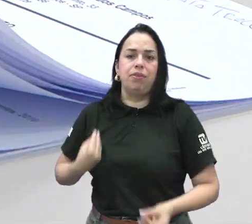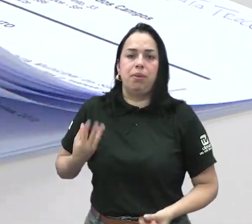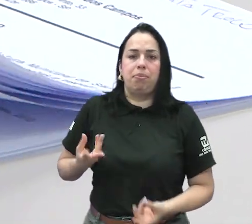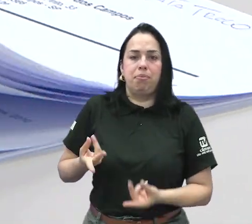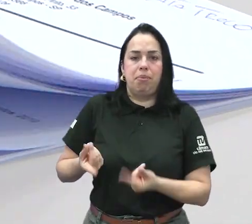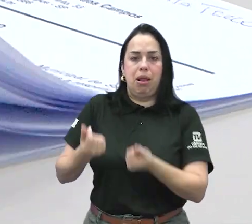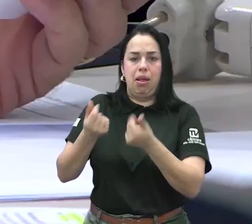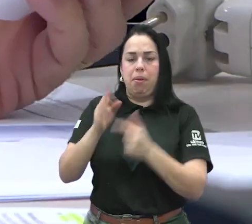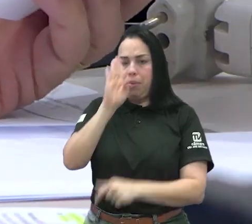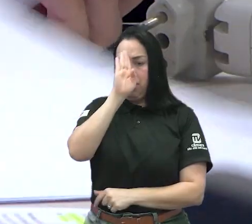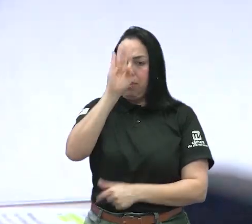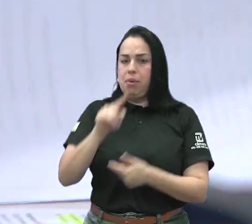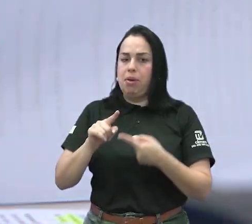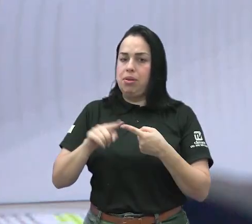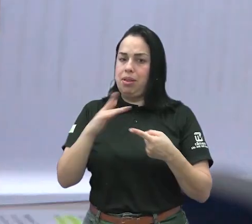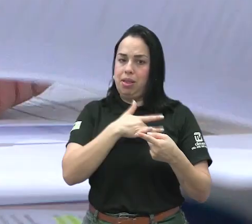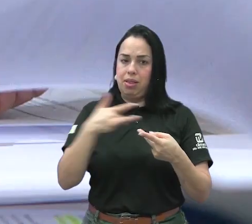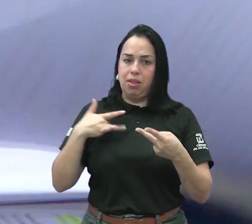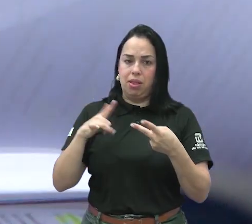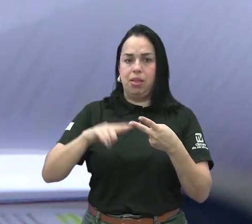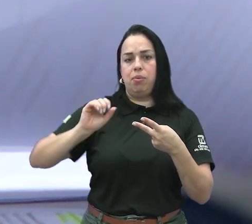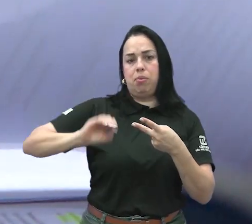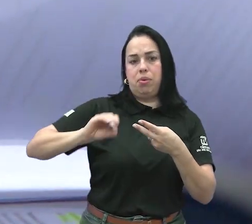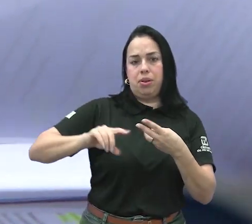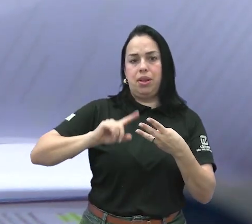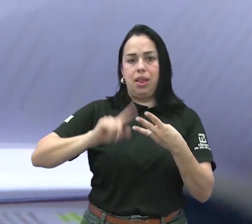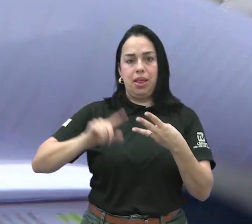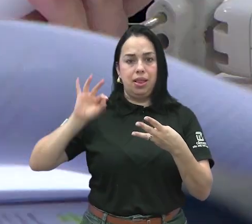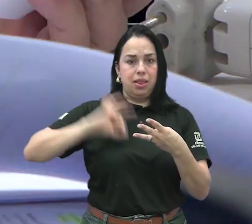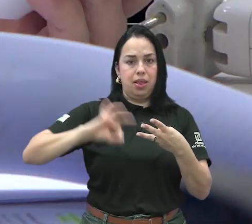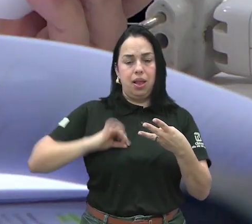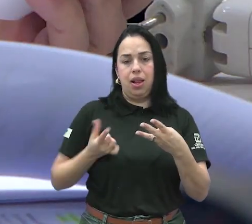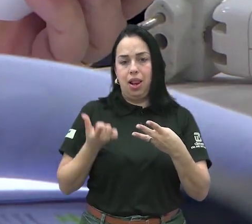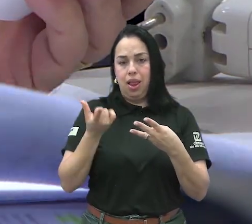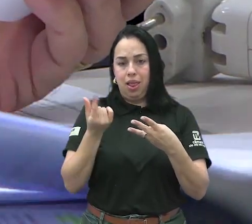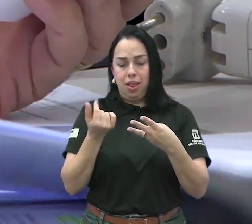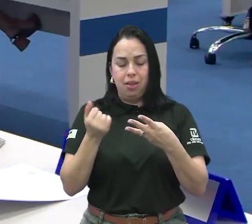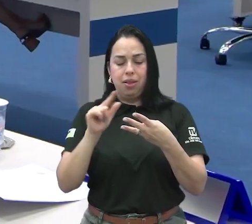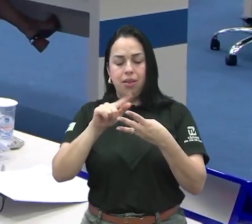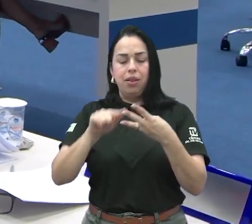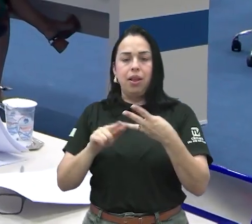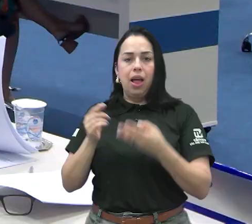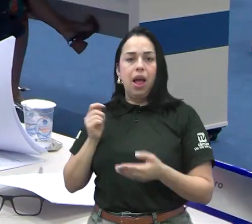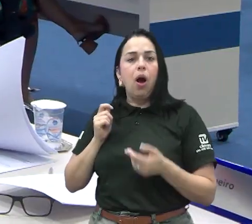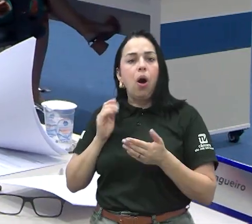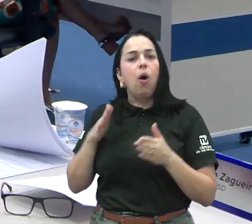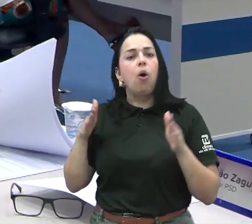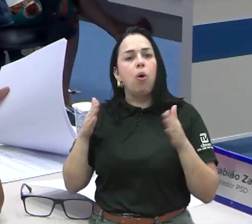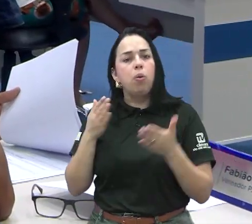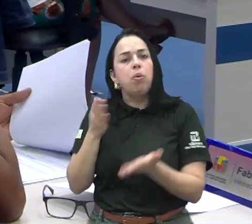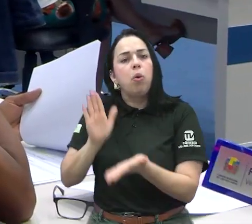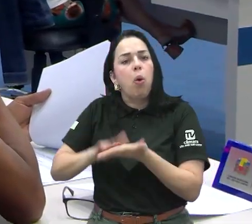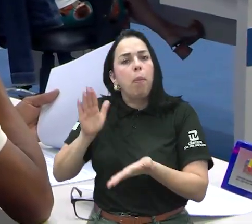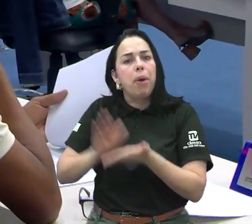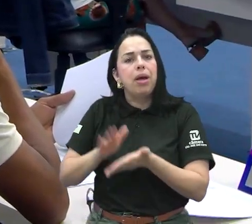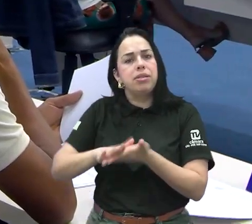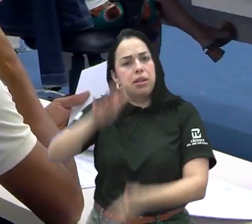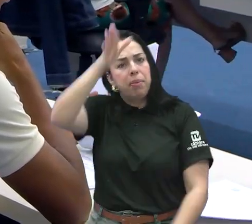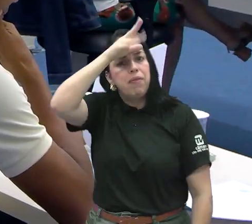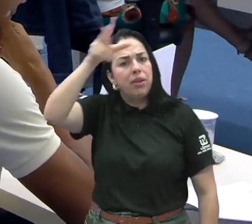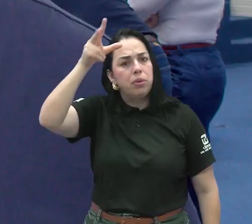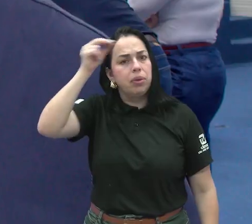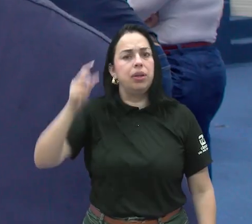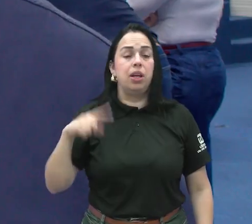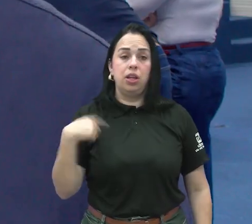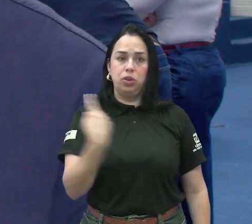da população, principalmente nas áreas da saúde, educação e renda, são foco de cobranças dos